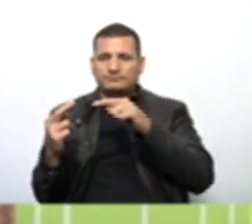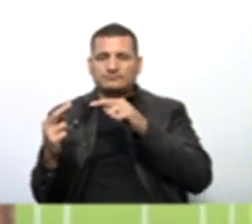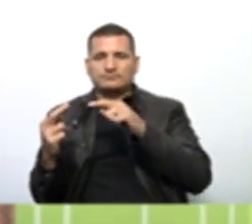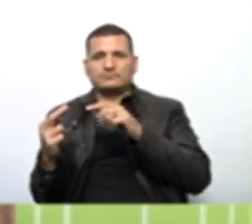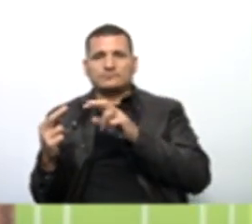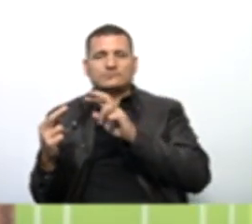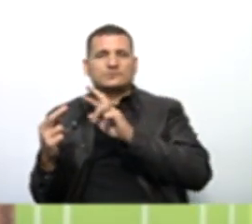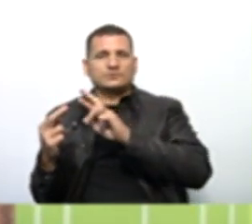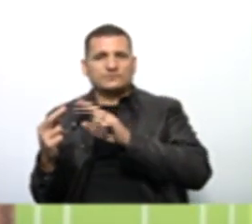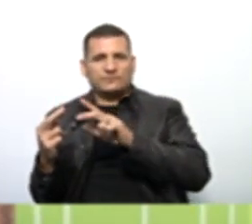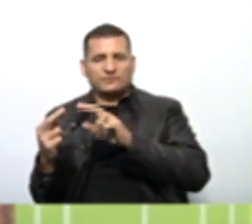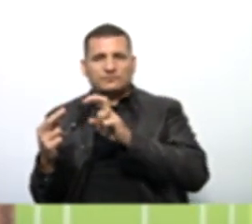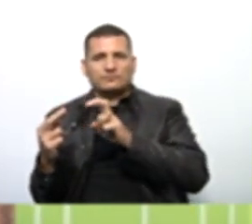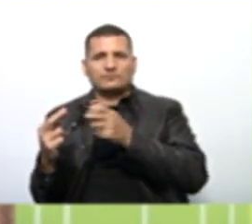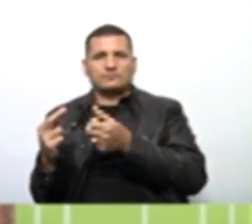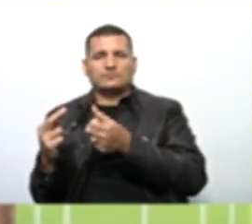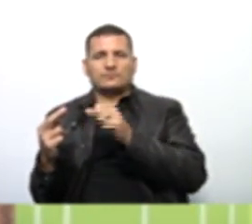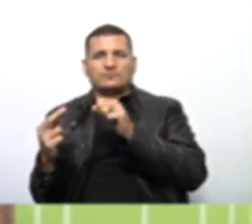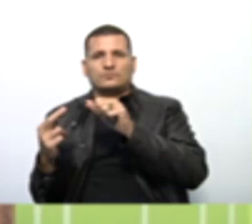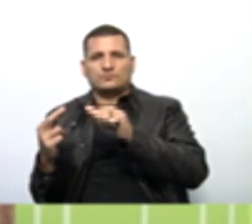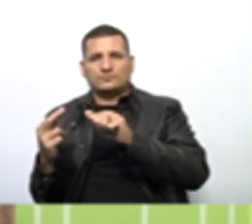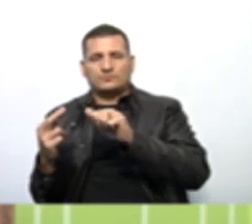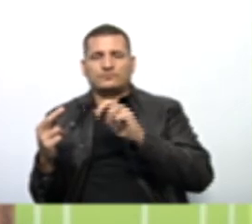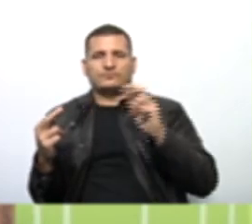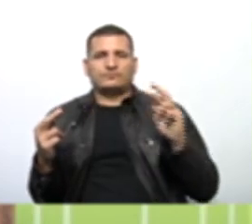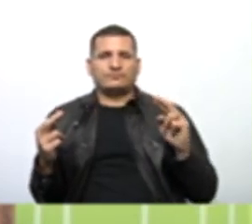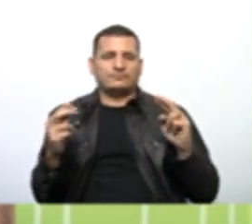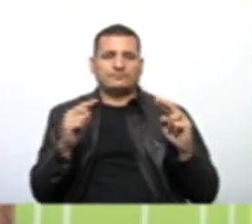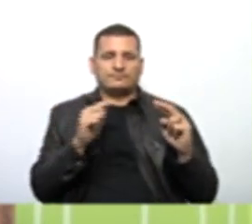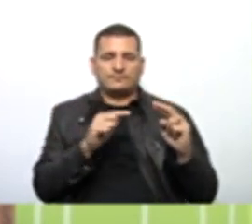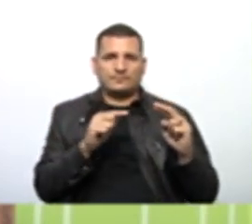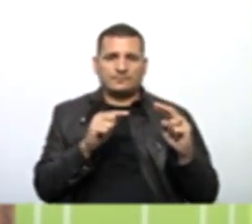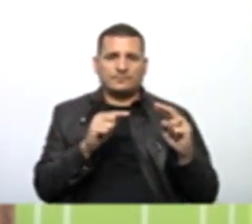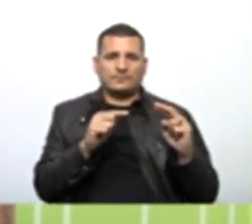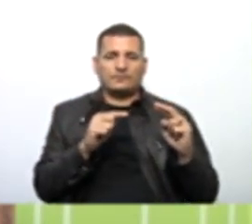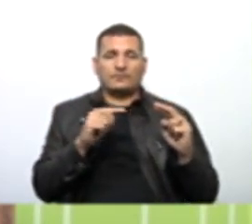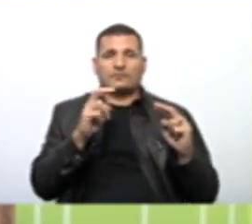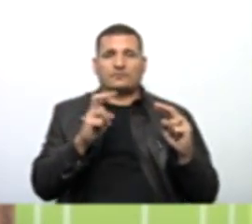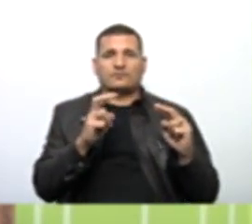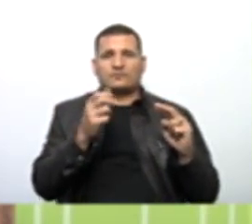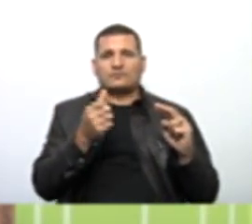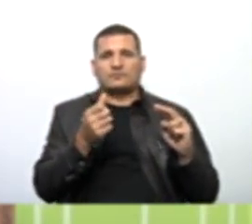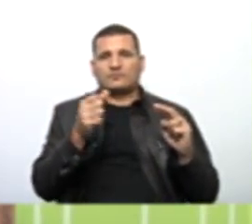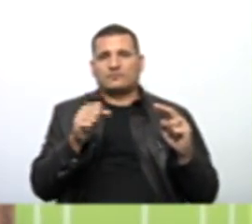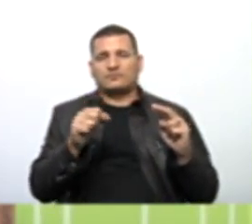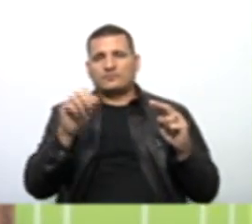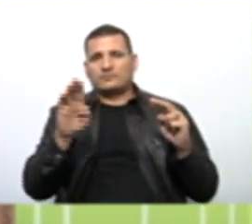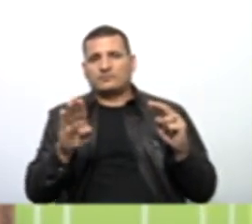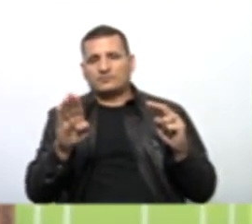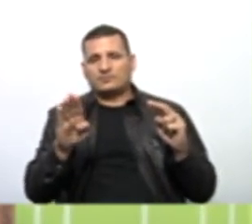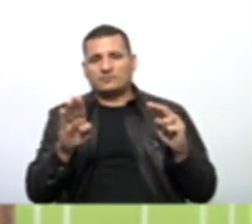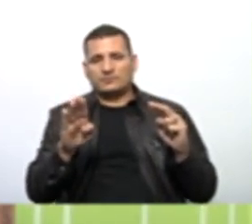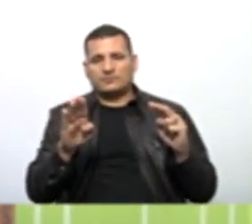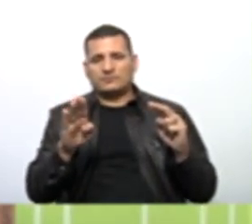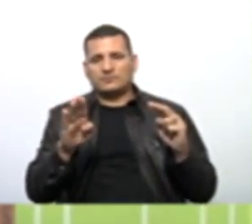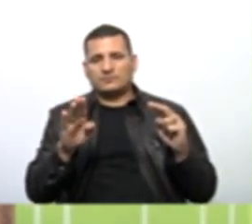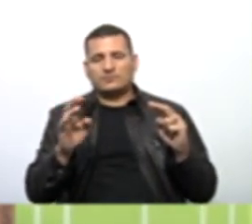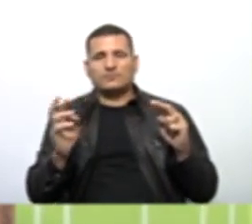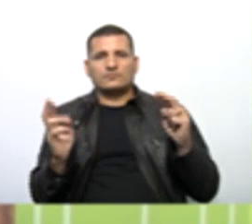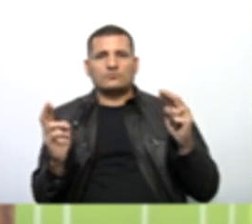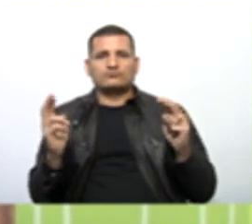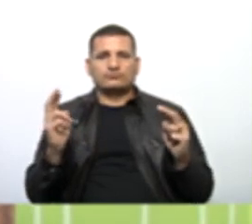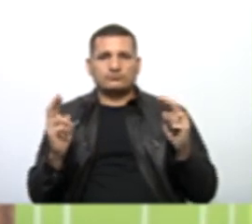de padrão exemplo 568 a e coloquei uma outra ponta 568 b então as